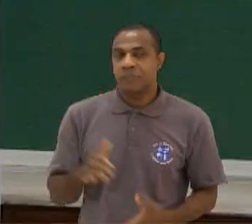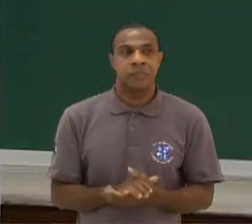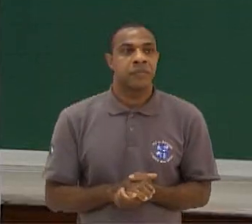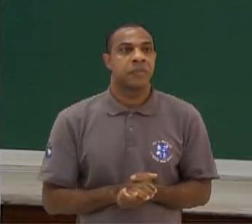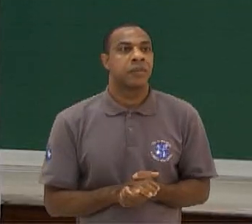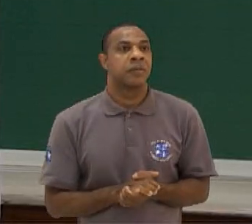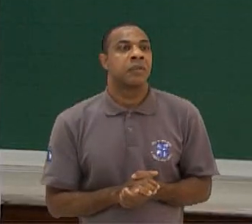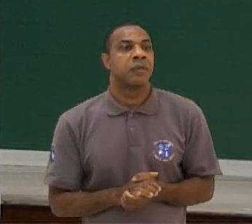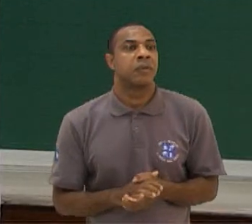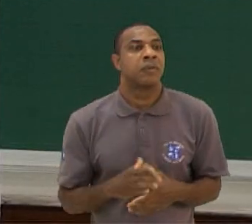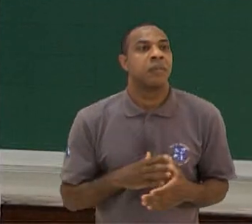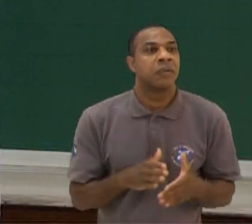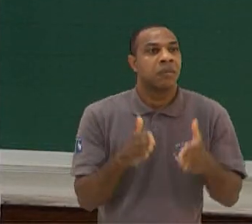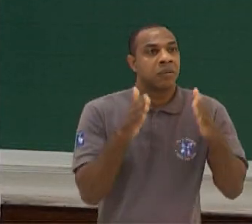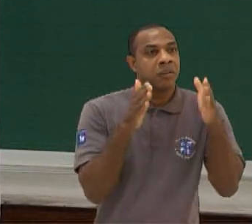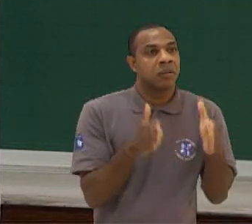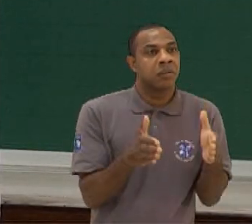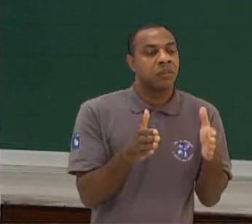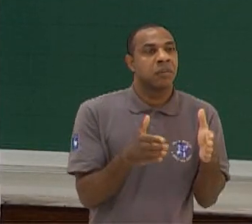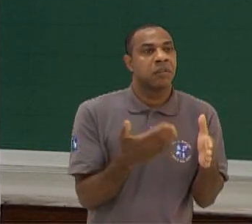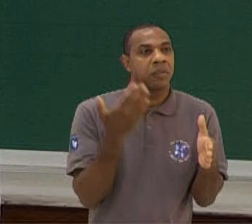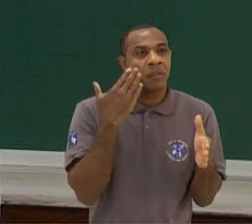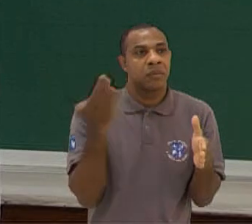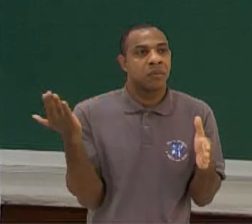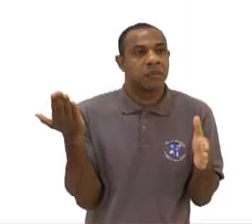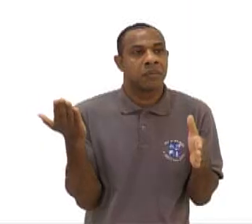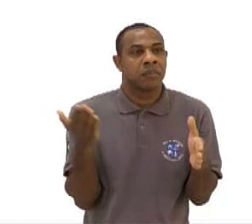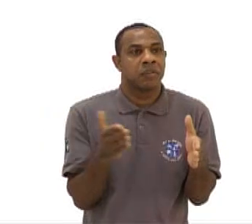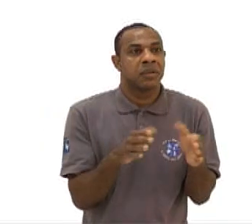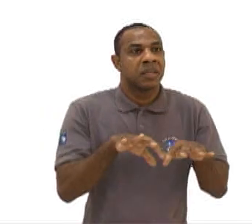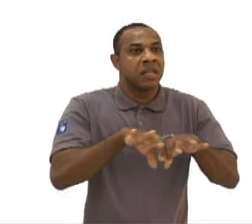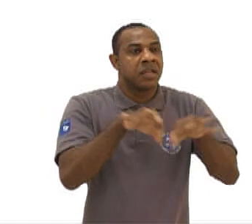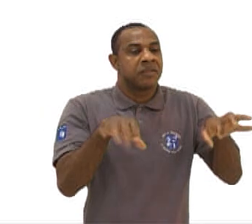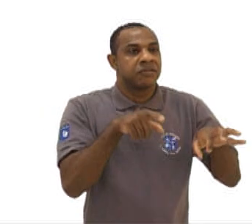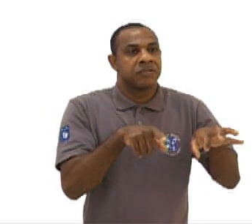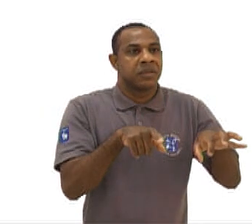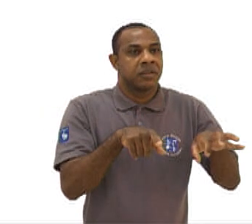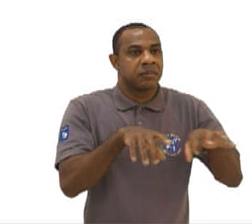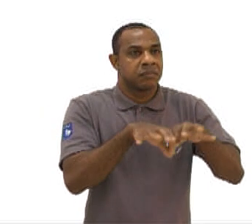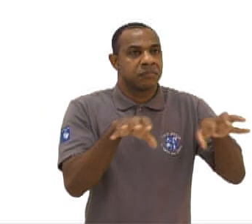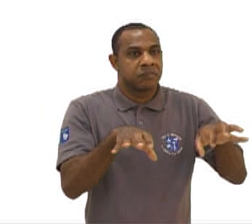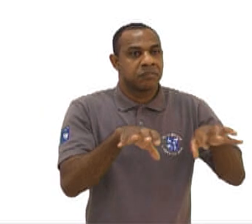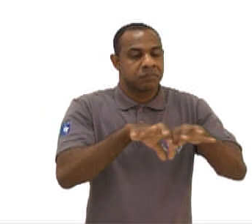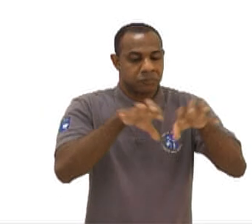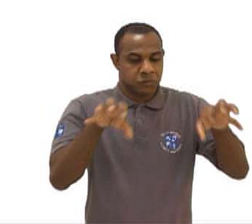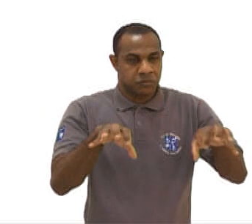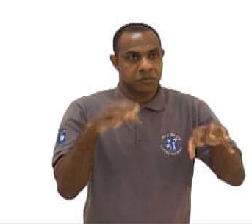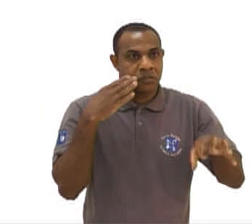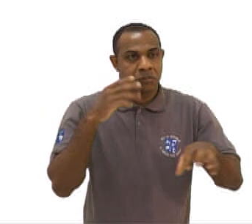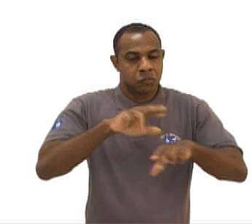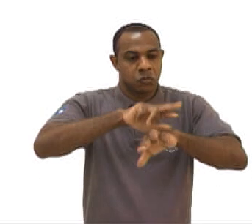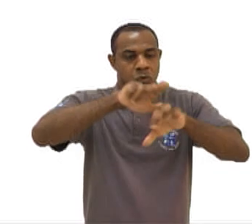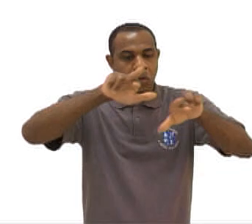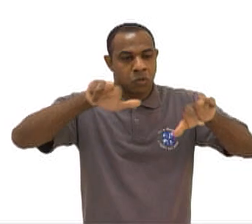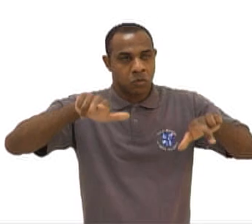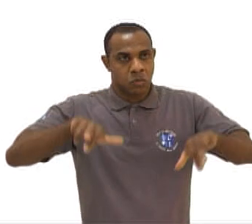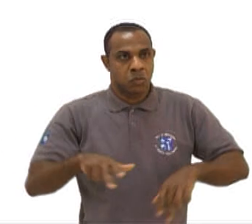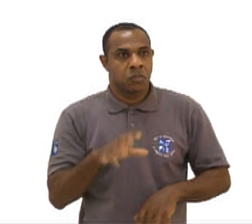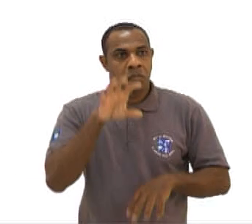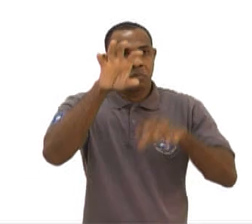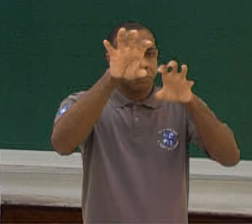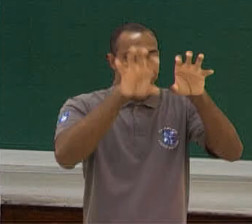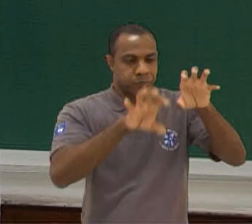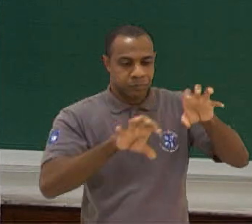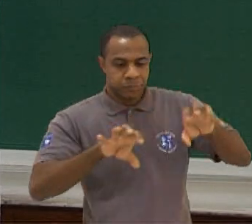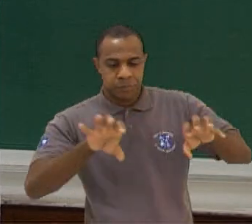ruminante. Tá? Então, aqui o estômago do ruminante ele é dividido em rumen, omaso, abomaso e retículo. É importante para a